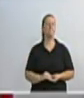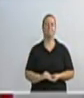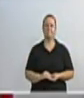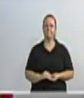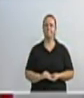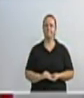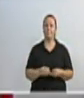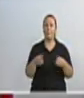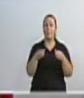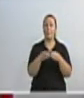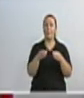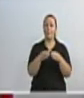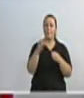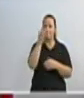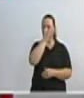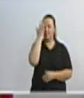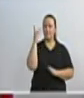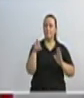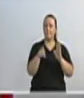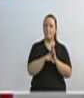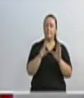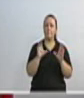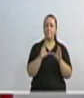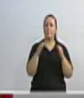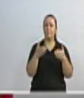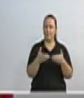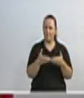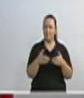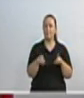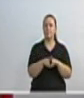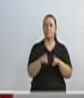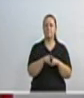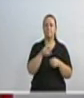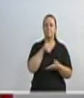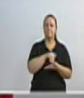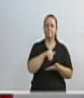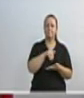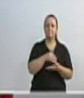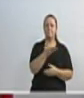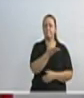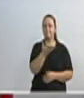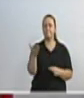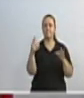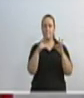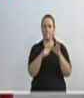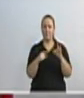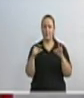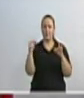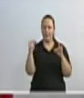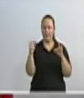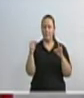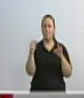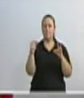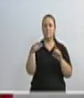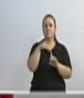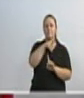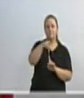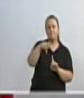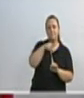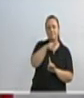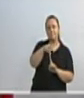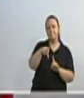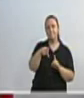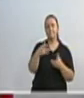membros da comunidade e nossos secretários da FAEMA, do planejamento,